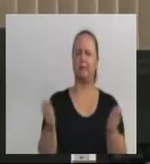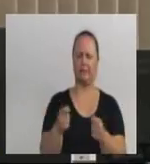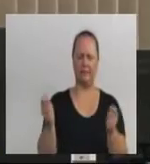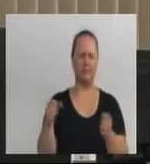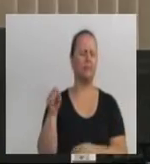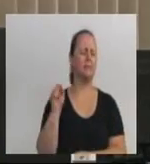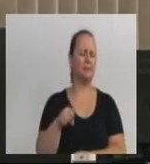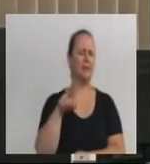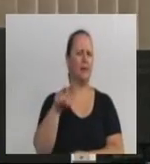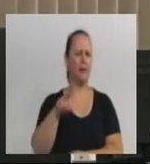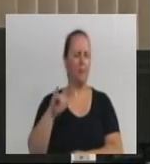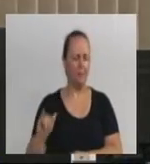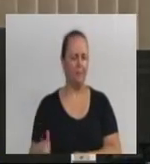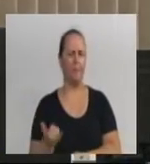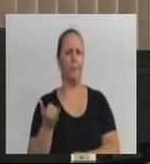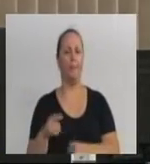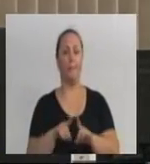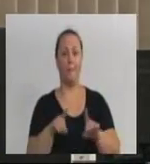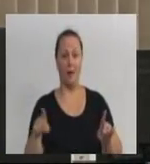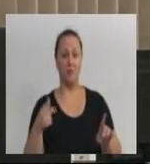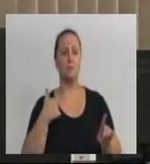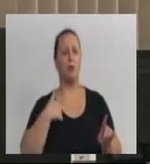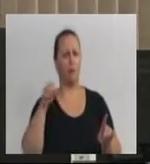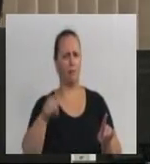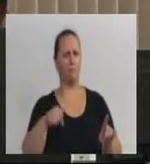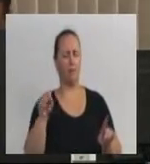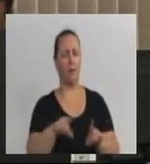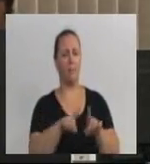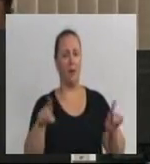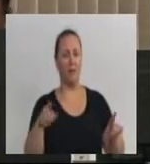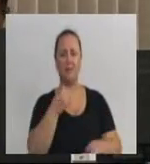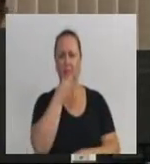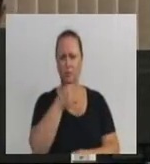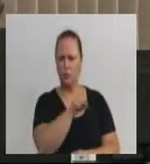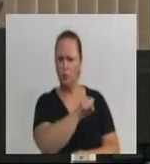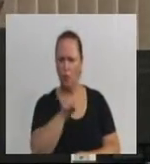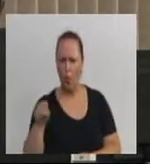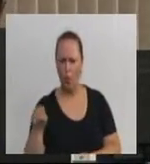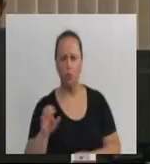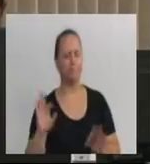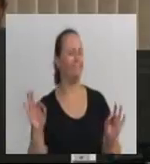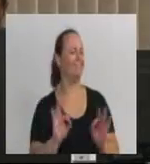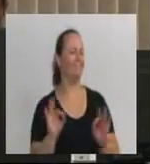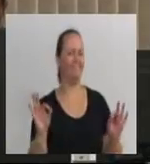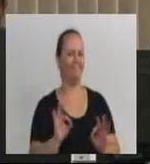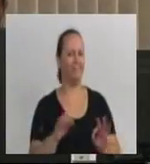sim, quando não era meu sogro, fique claro isso. Como também denunciei aqui nessa